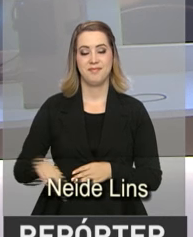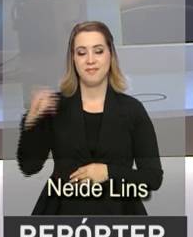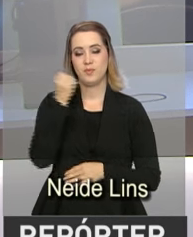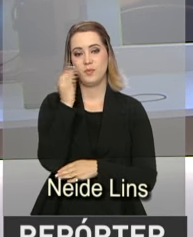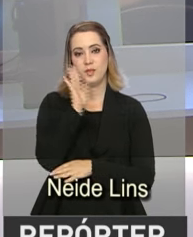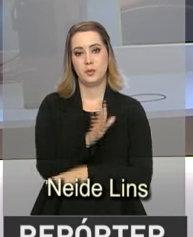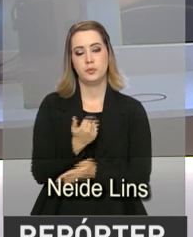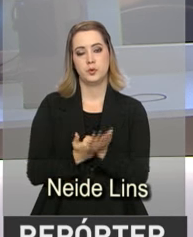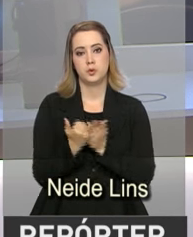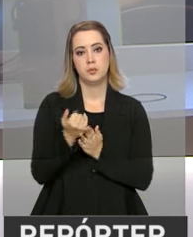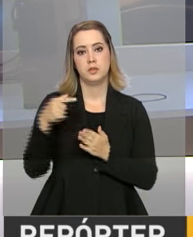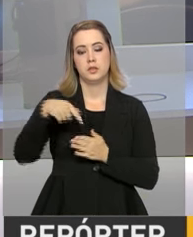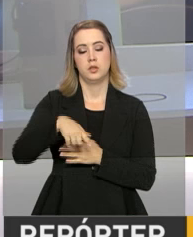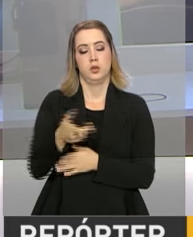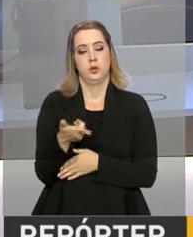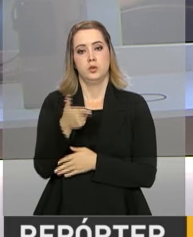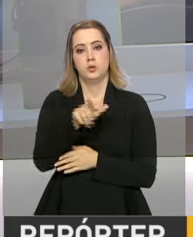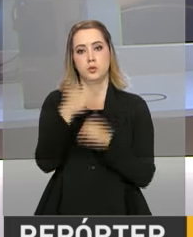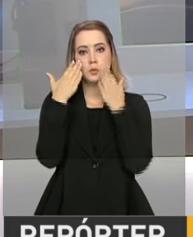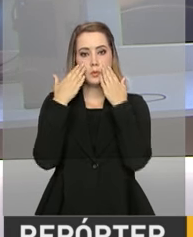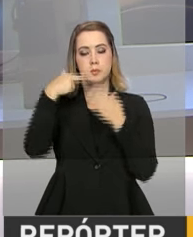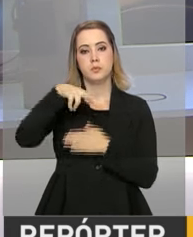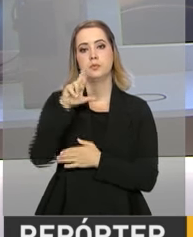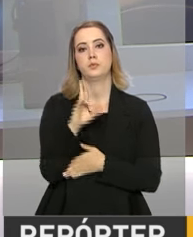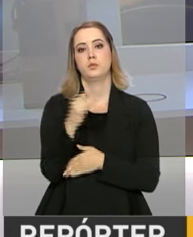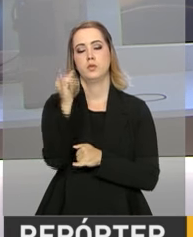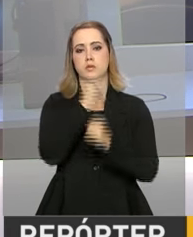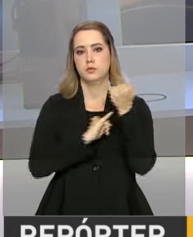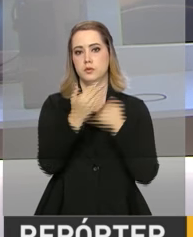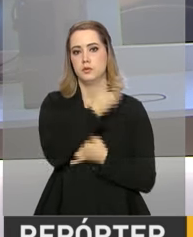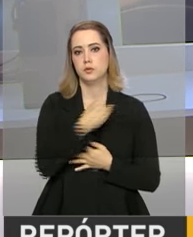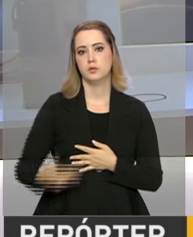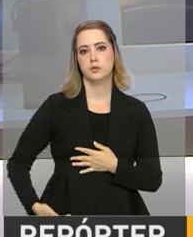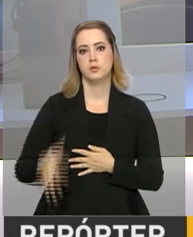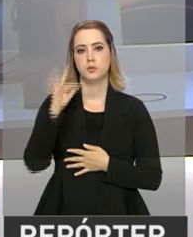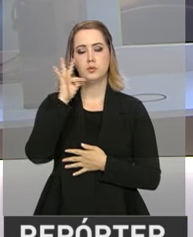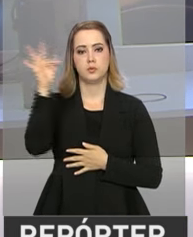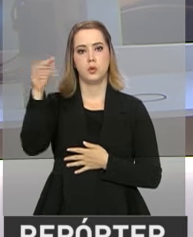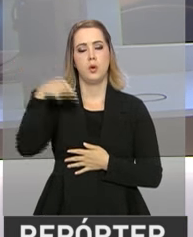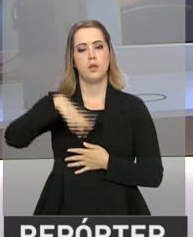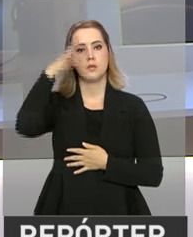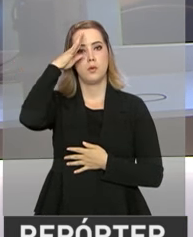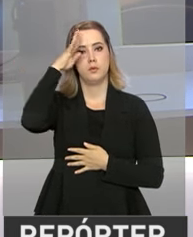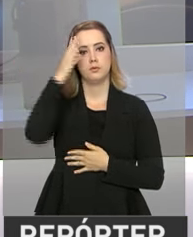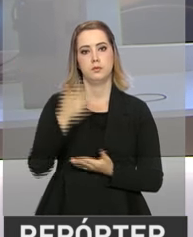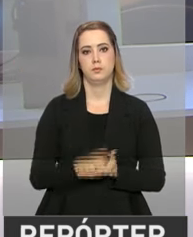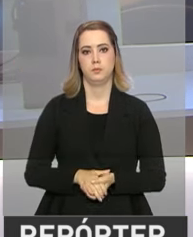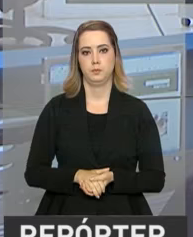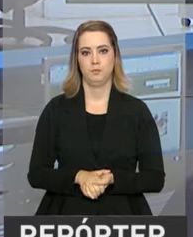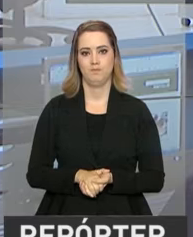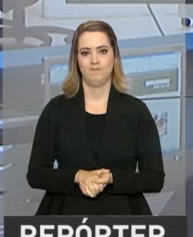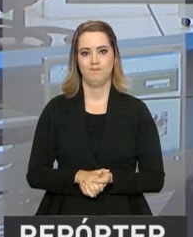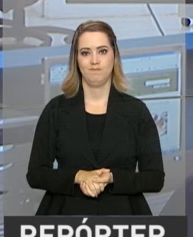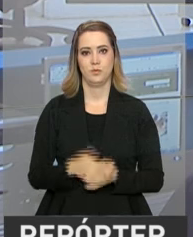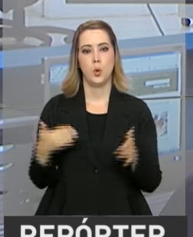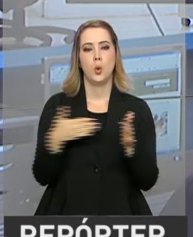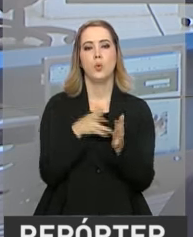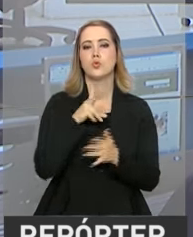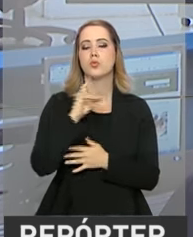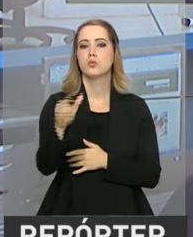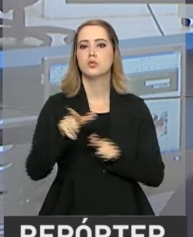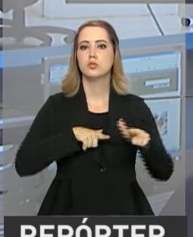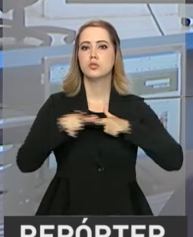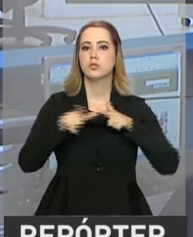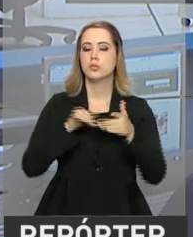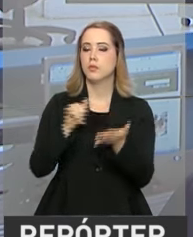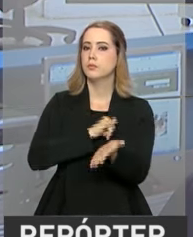Olá, boa tarde. Começa agora mais uma edição do Repórter NBR, as notícias do governo federal nesta quarta-feira. No último dia